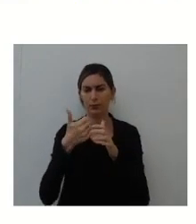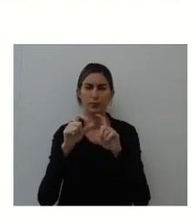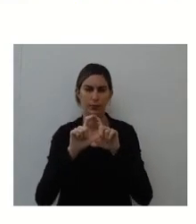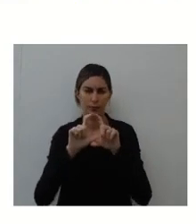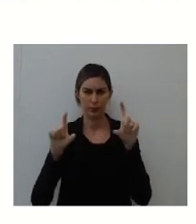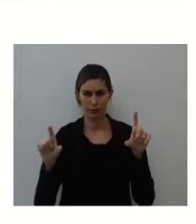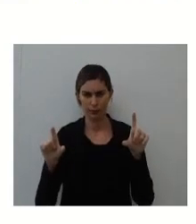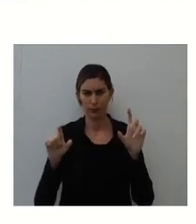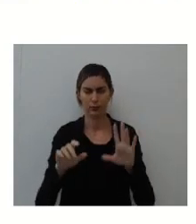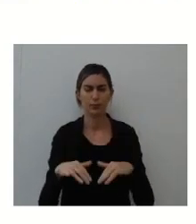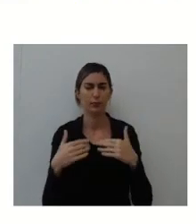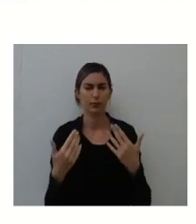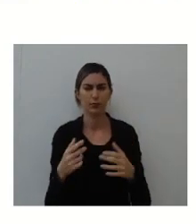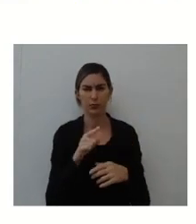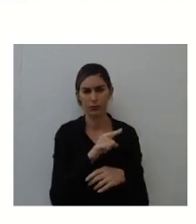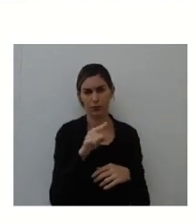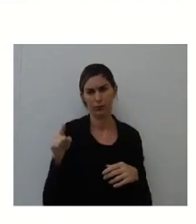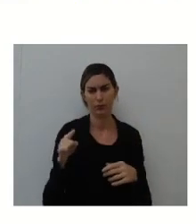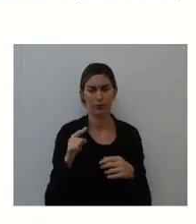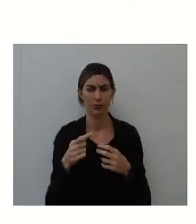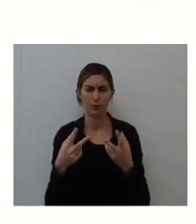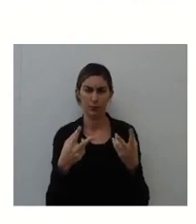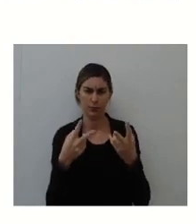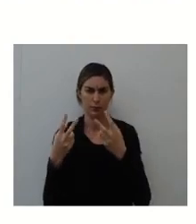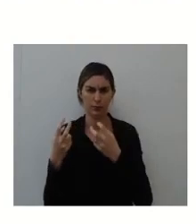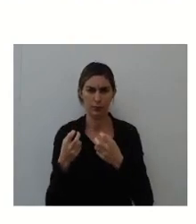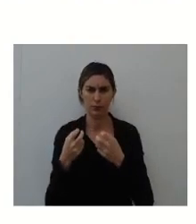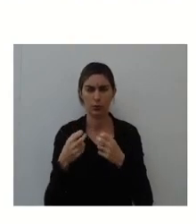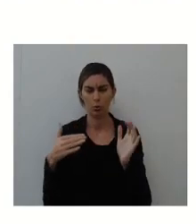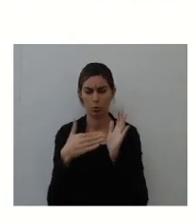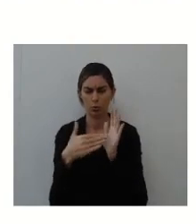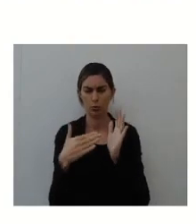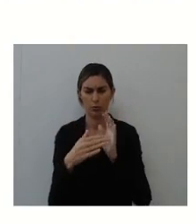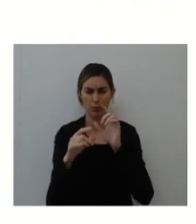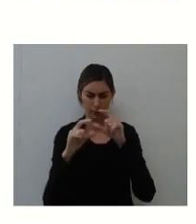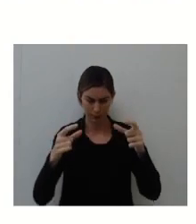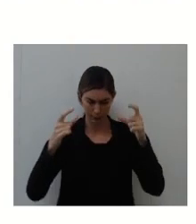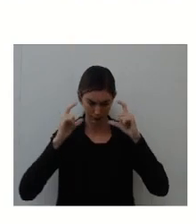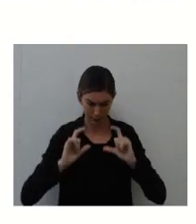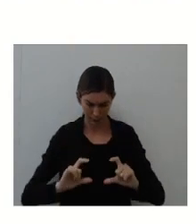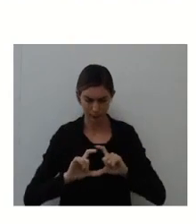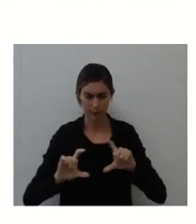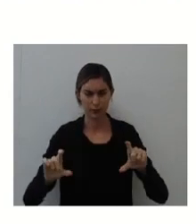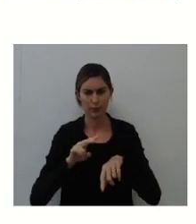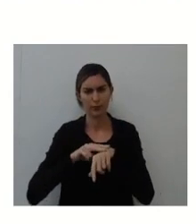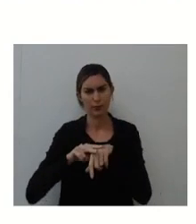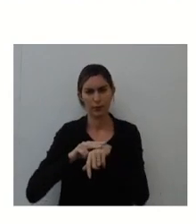parágrafo. E aí, se você reparar, por exemplo, o último parágrafo que está destacado